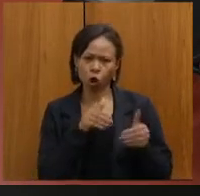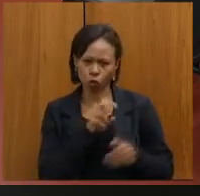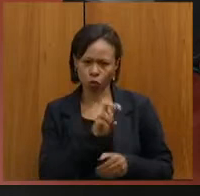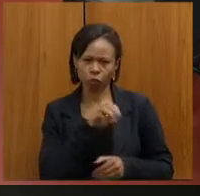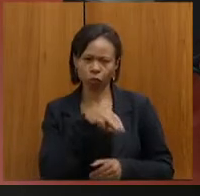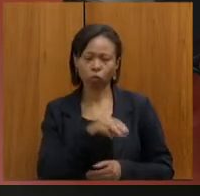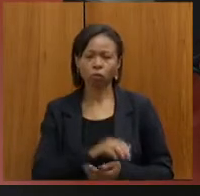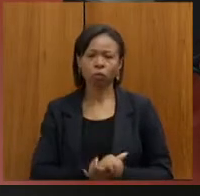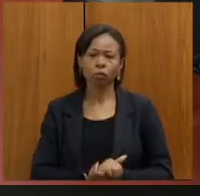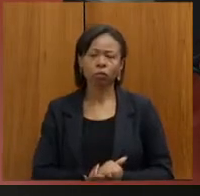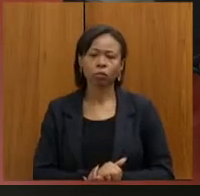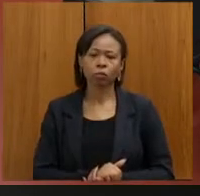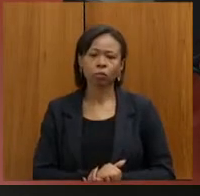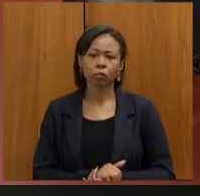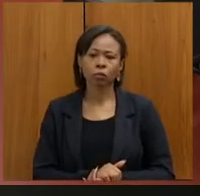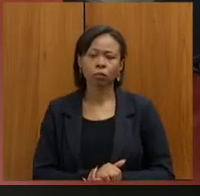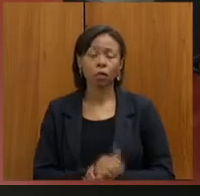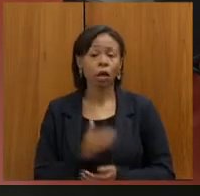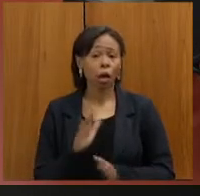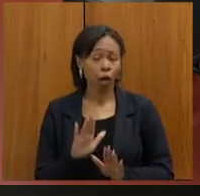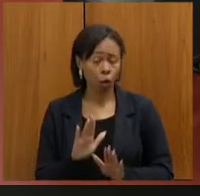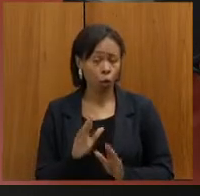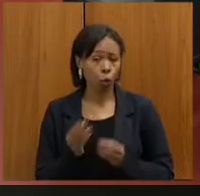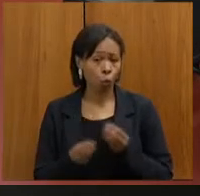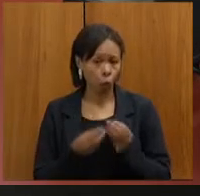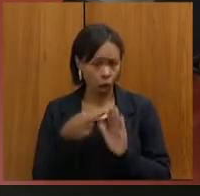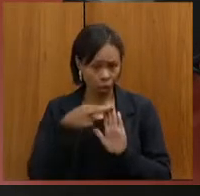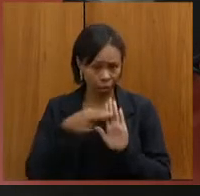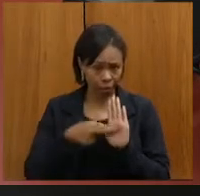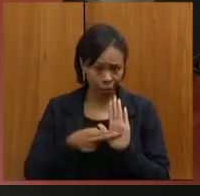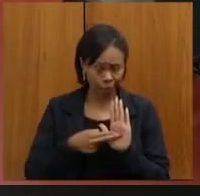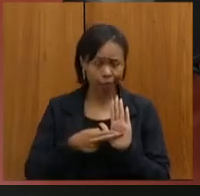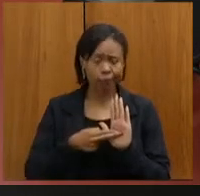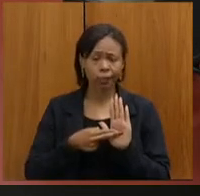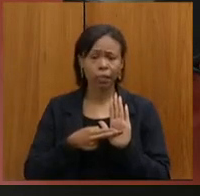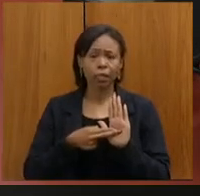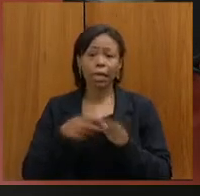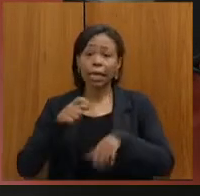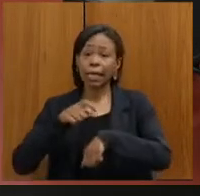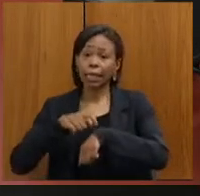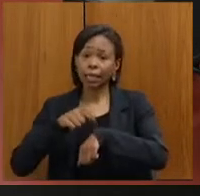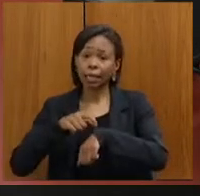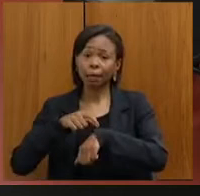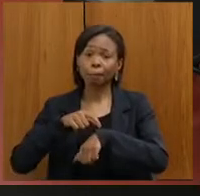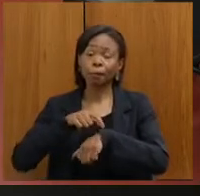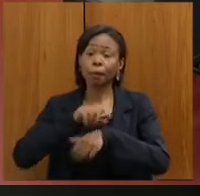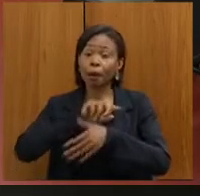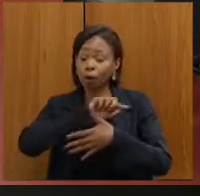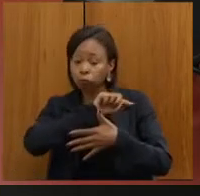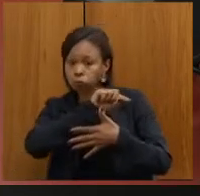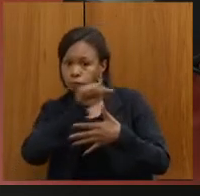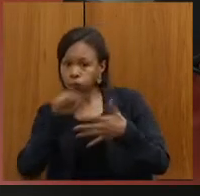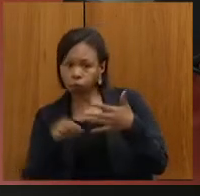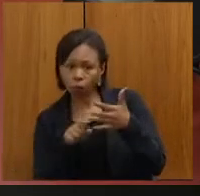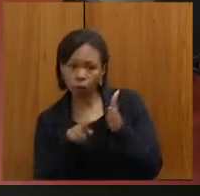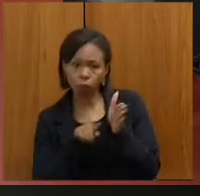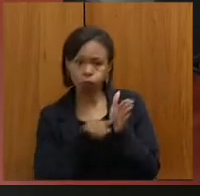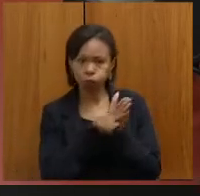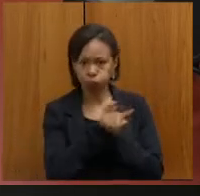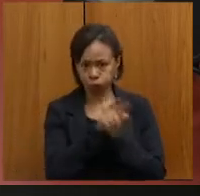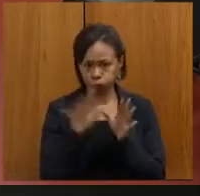vem daquela forma essas perguntas e são várias perguntas só um tempo para várias perguntas juntos e depois